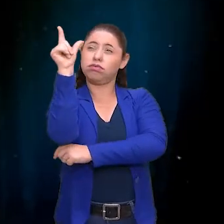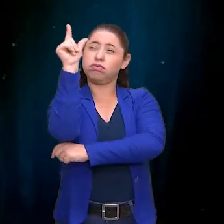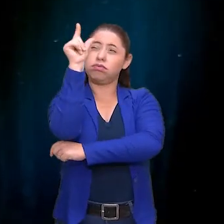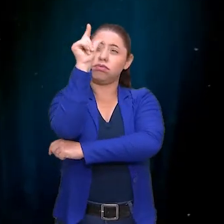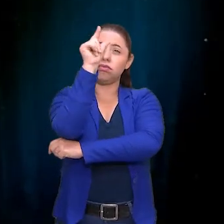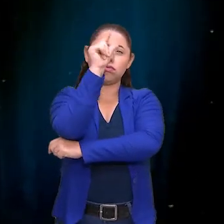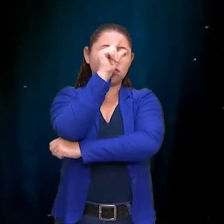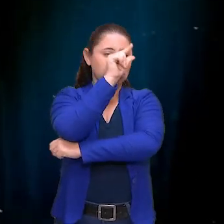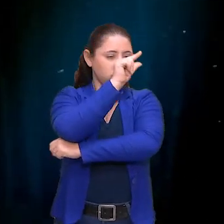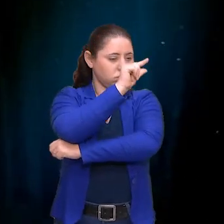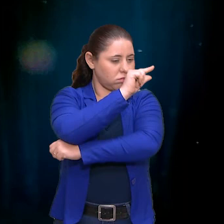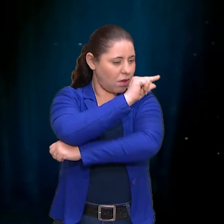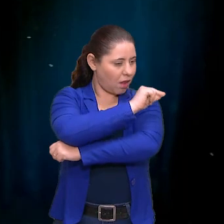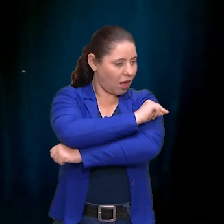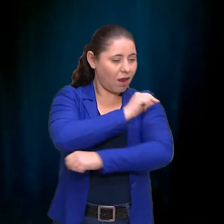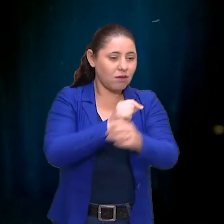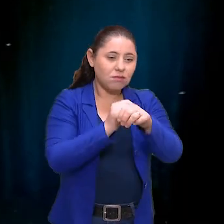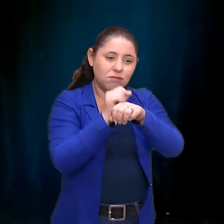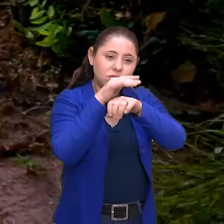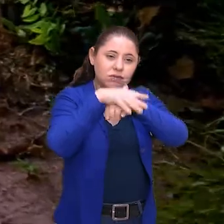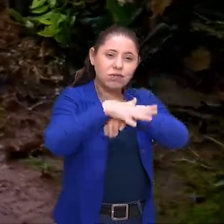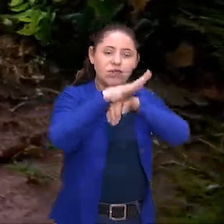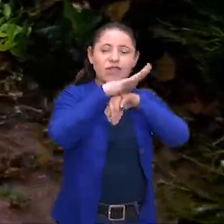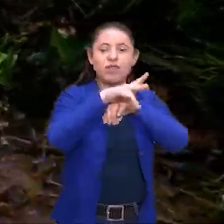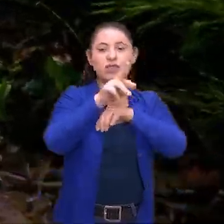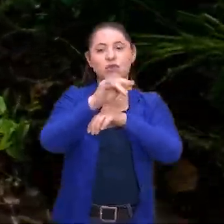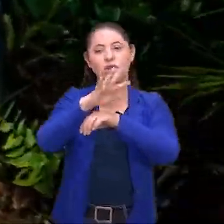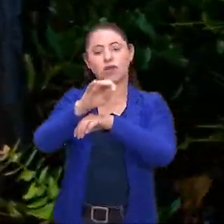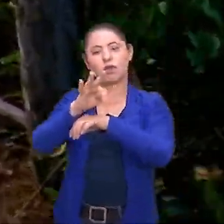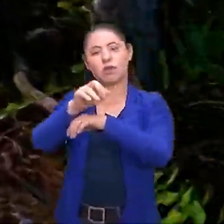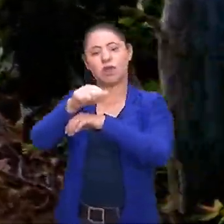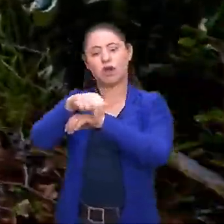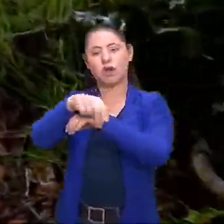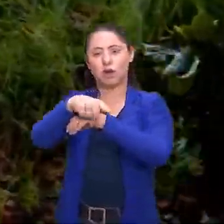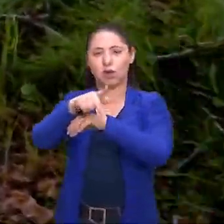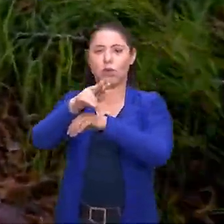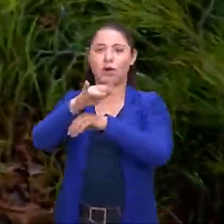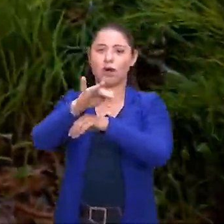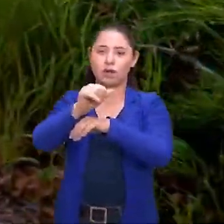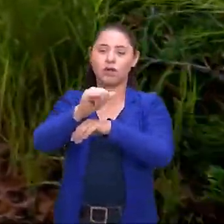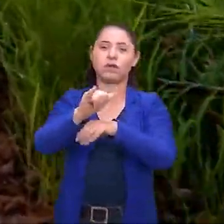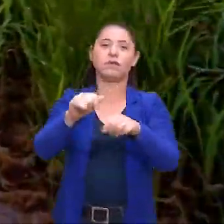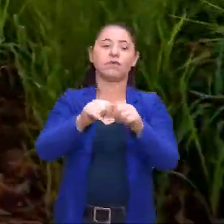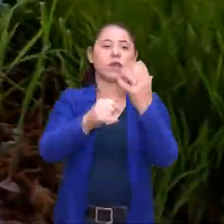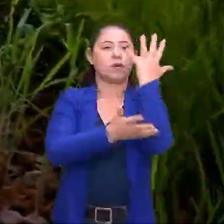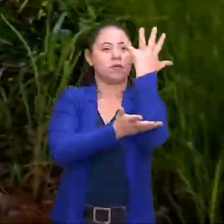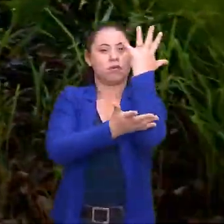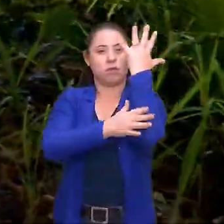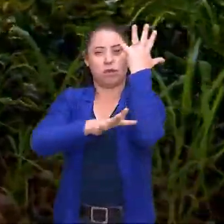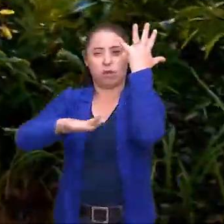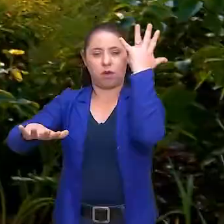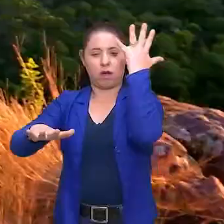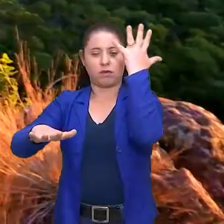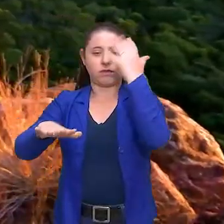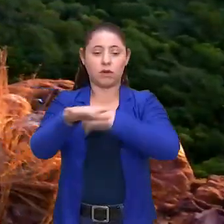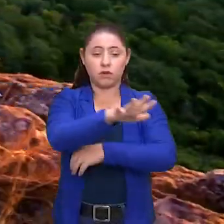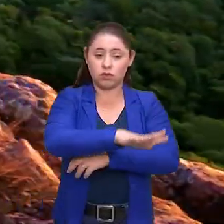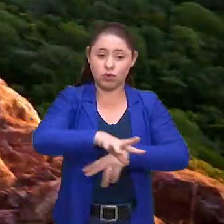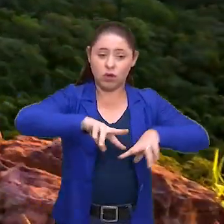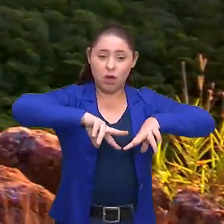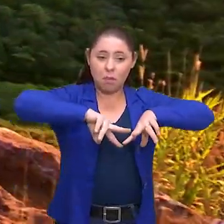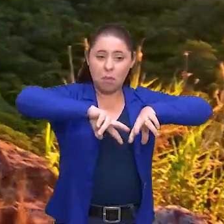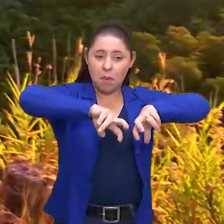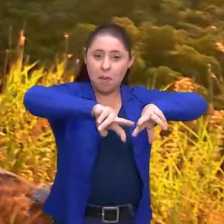do sol no Parque Estadual Nascentes do Rio Taquari. Em seus 30 mil hectares, na transição dos biomas Cerrado e Pantanal,